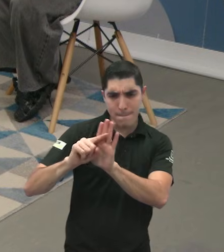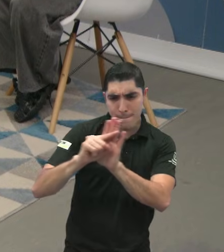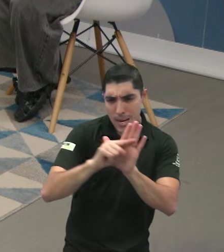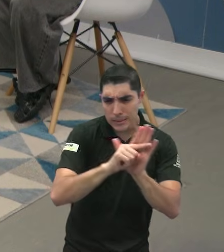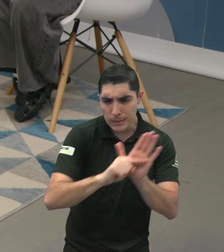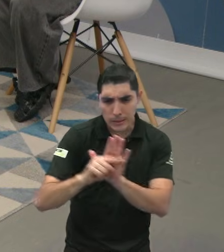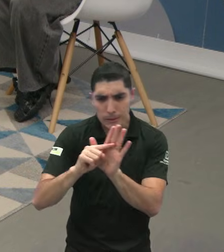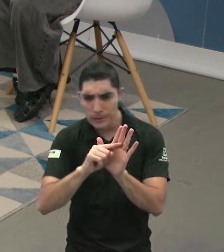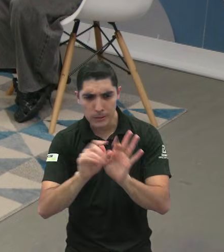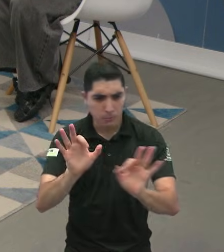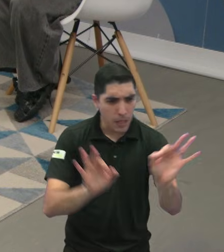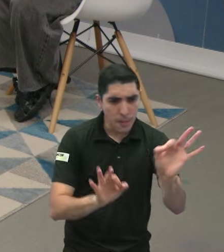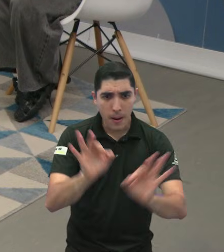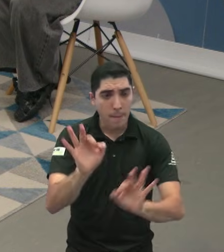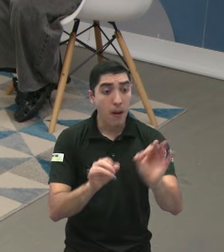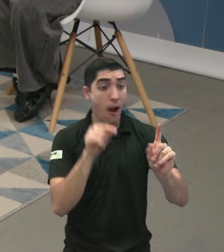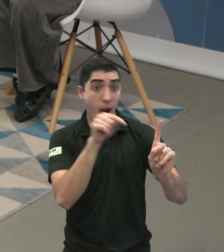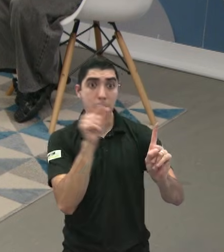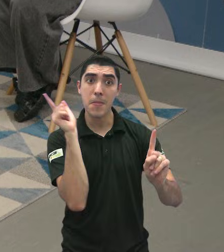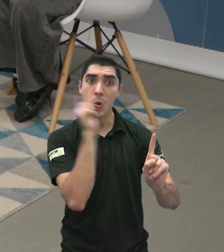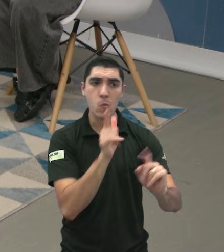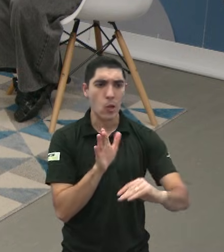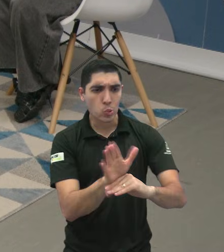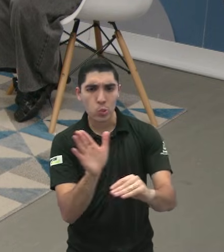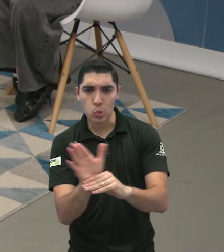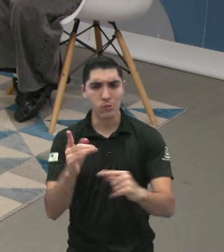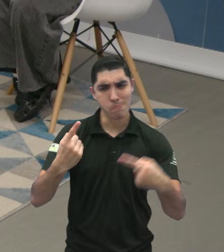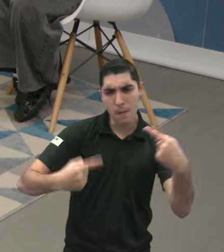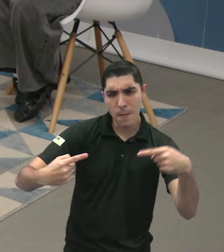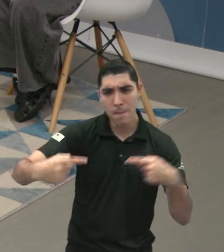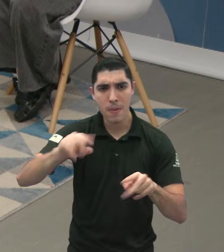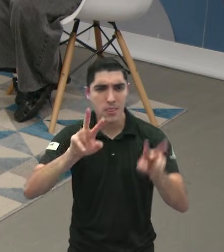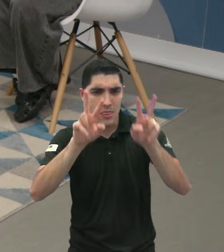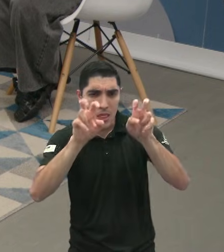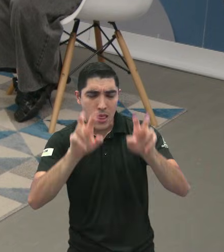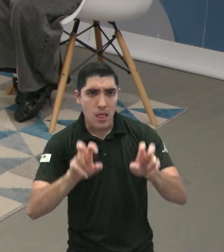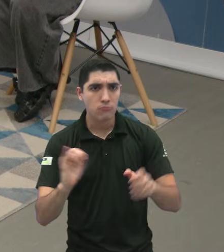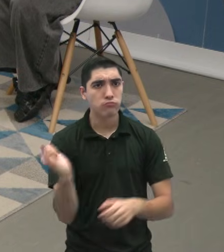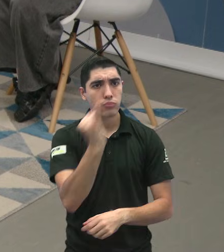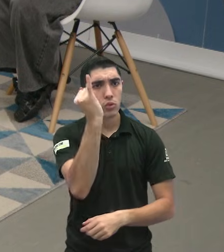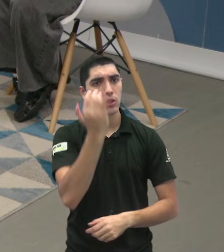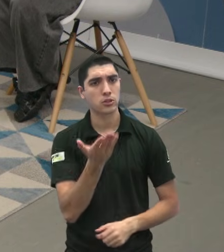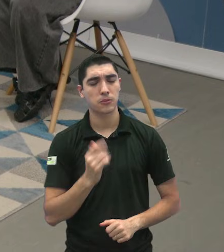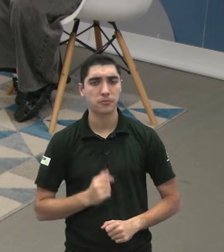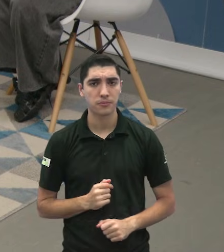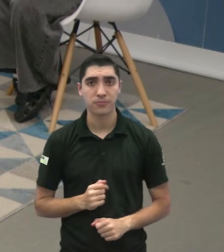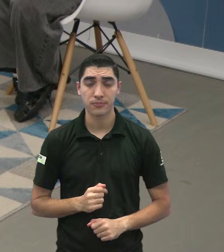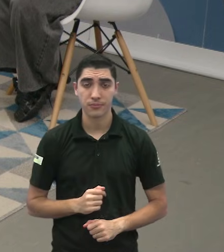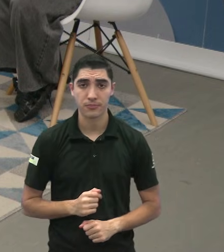por pessoas negras para ampliar esse debate acadêmico e social?